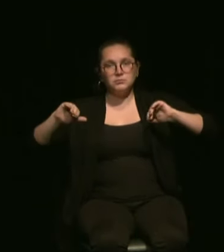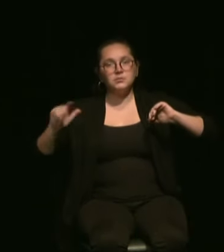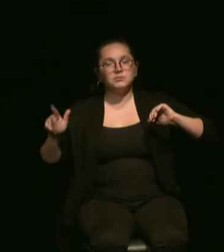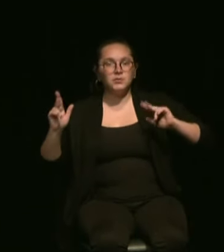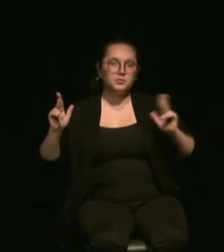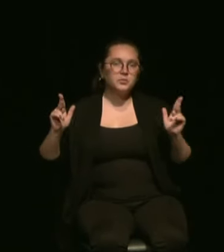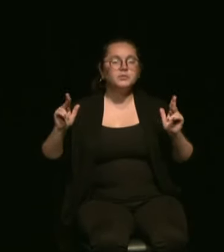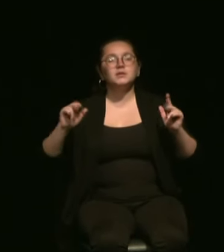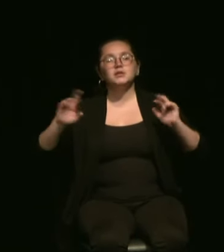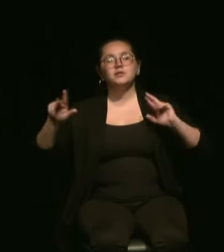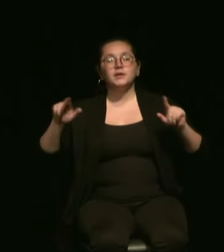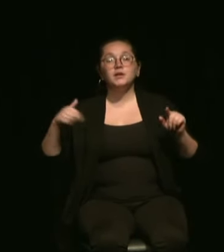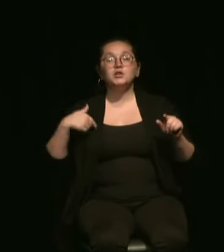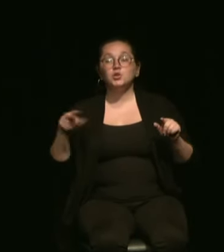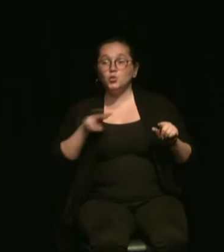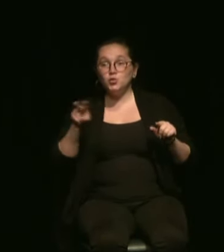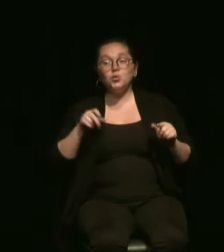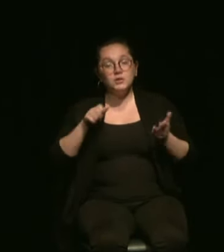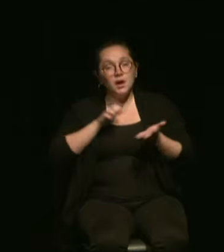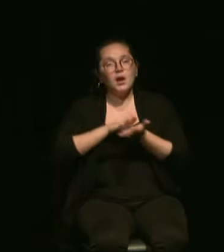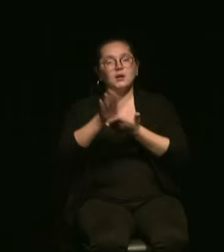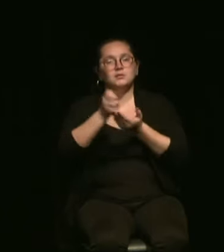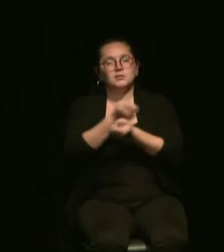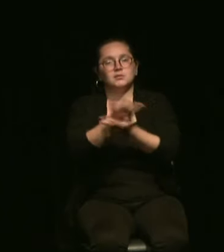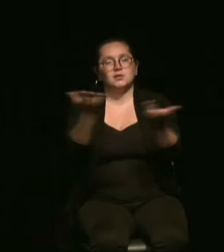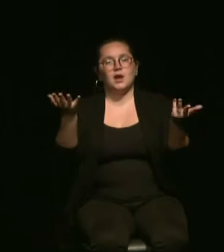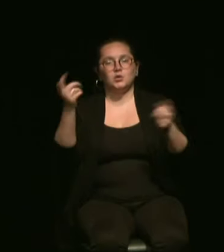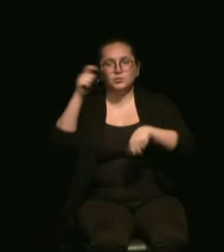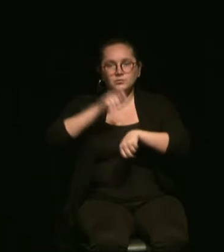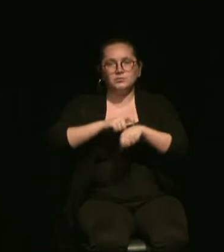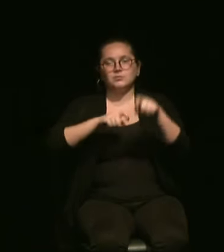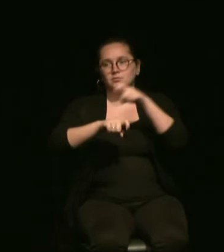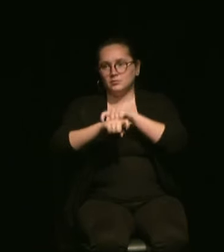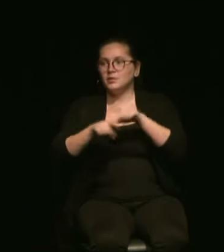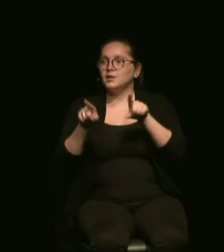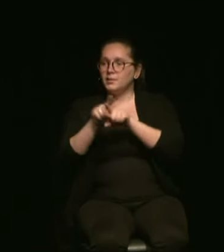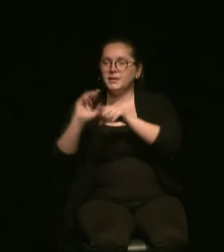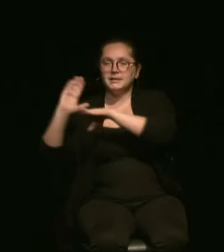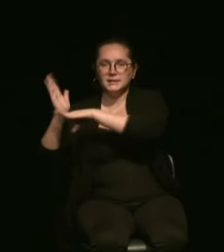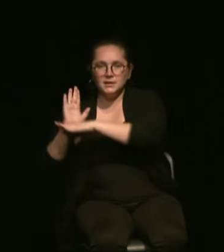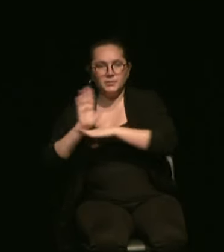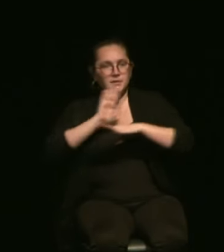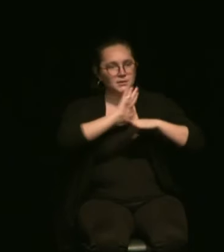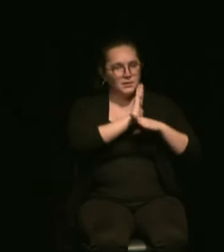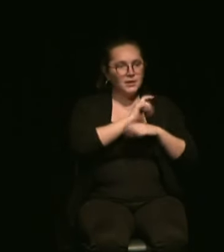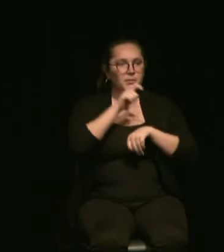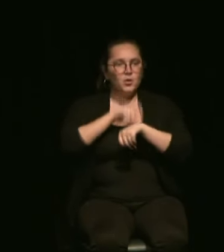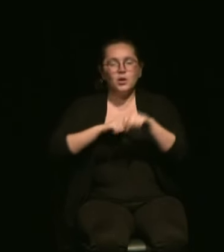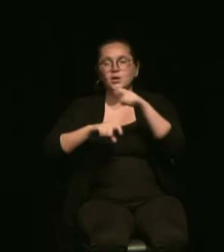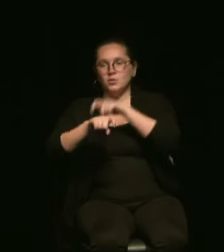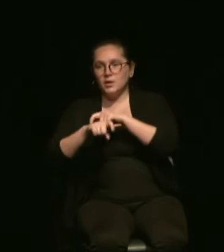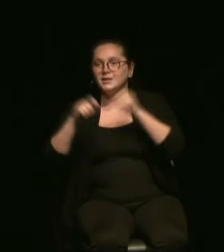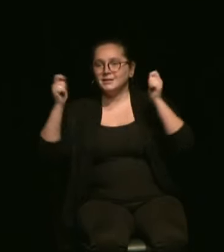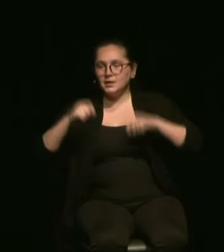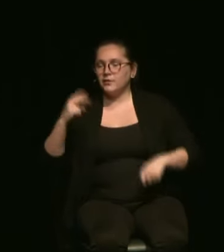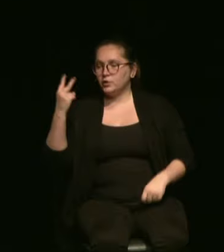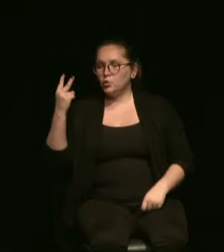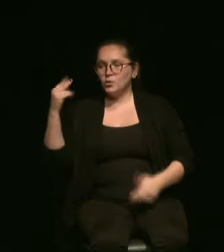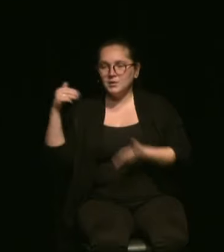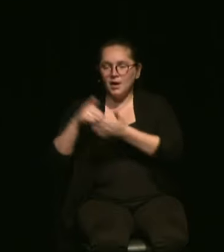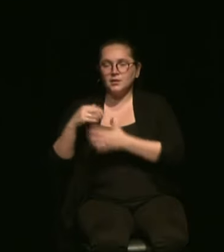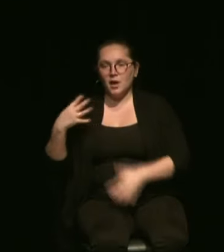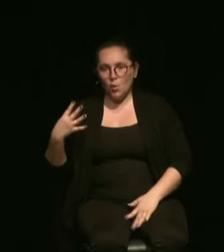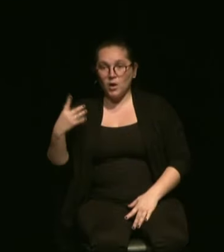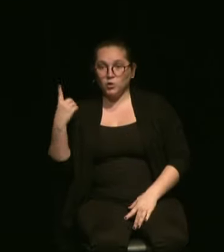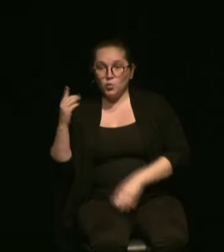outra. E os filmes foram lançados ao mesmo tempo em sessões alternadas de cinema. Então, você podia assistir de 2 às 4 um filme,